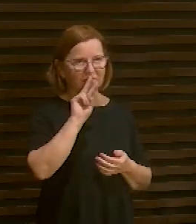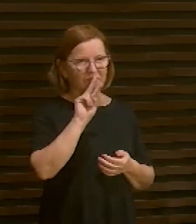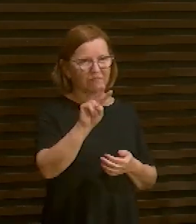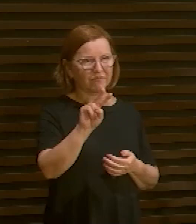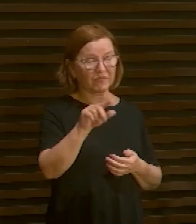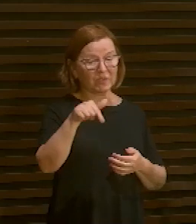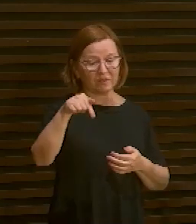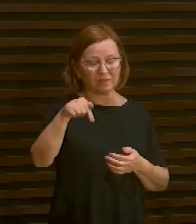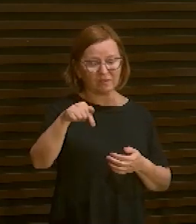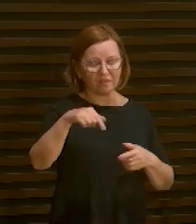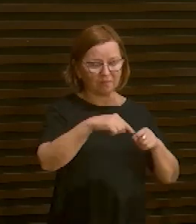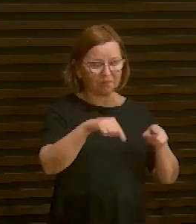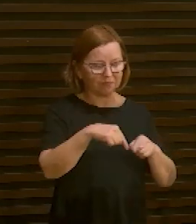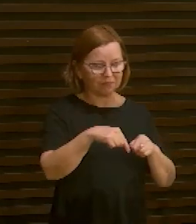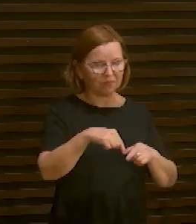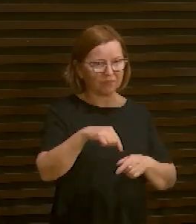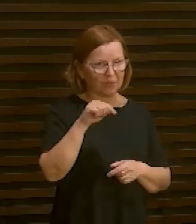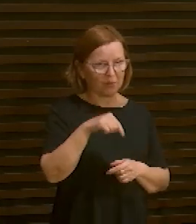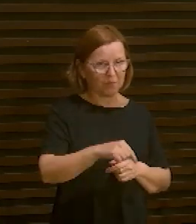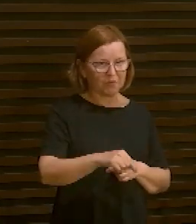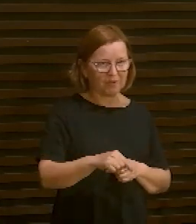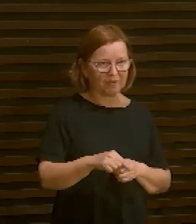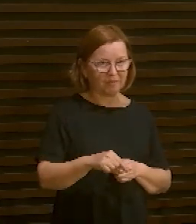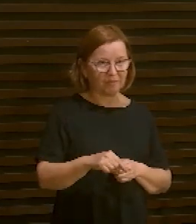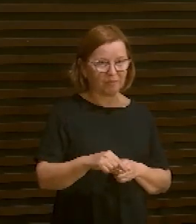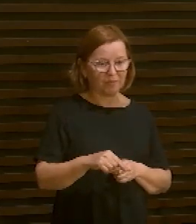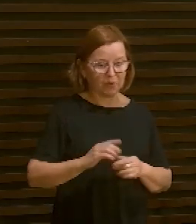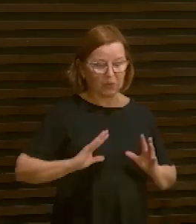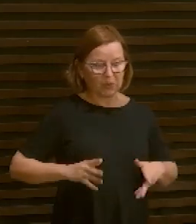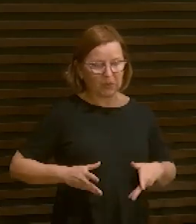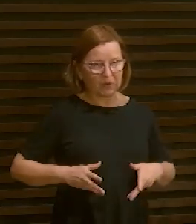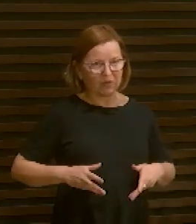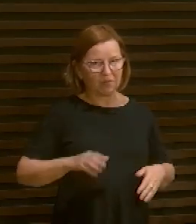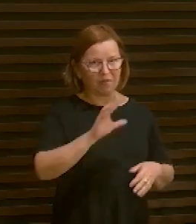7 buracos do corpo de Cristo.